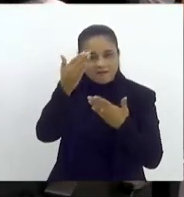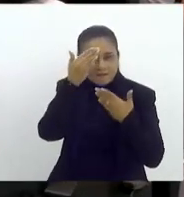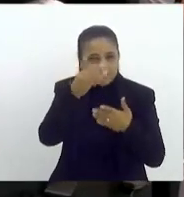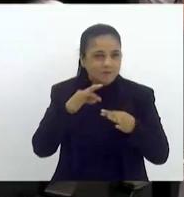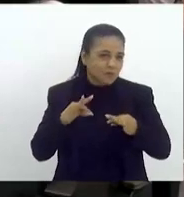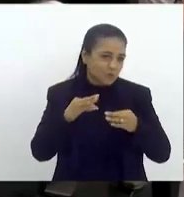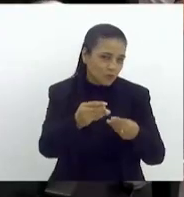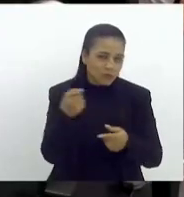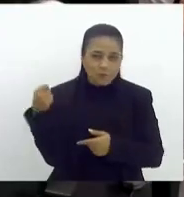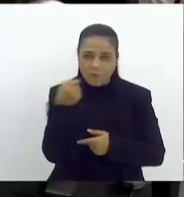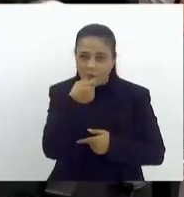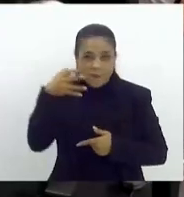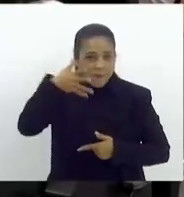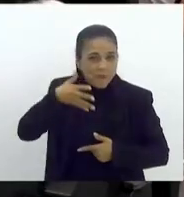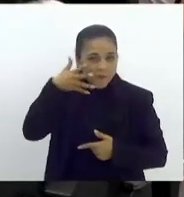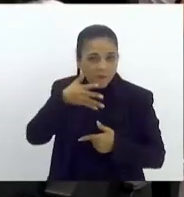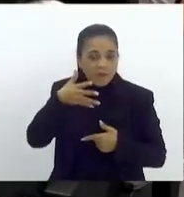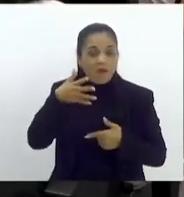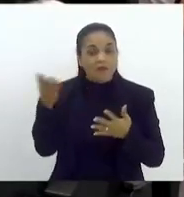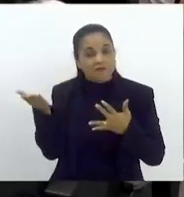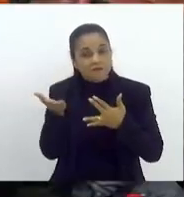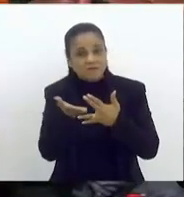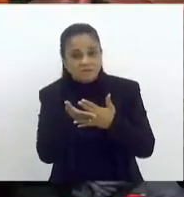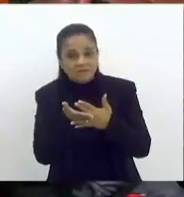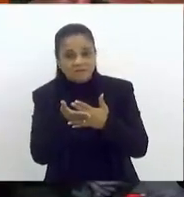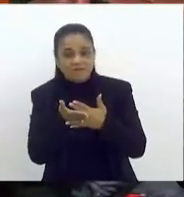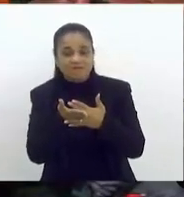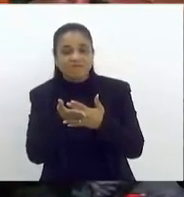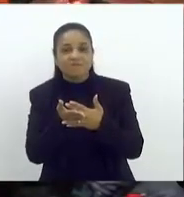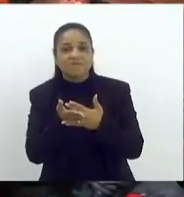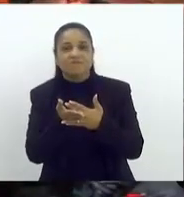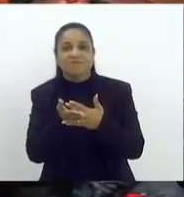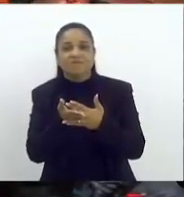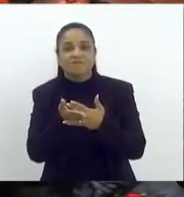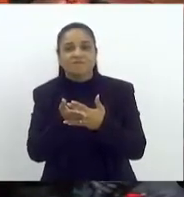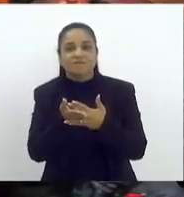falas e esse intervalo vamos chamar aqui o poeta